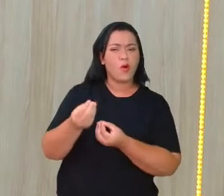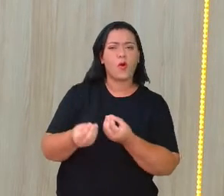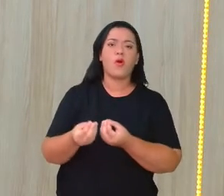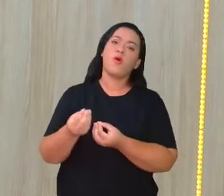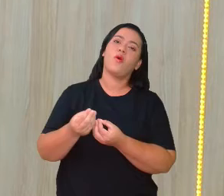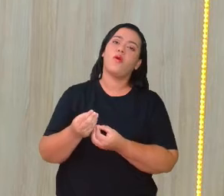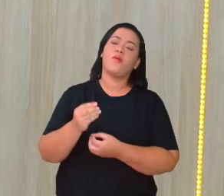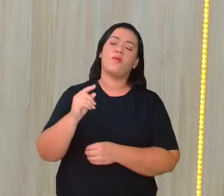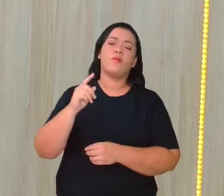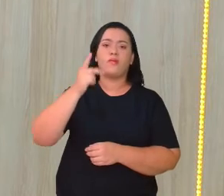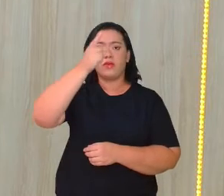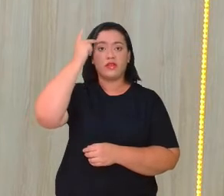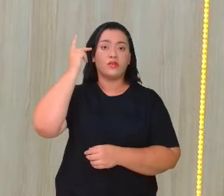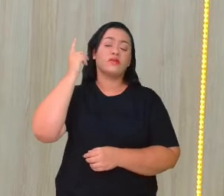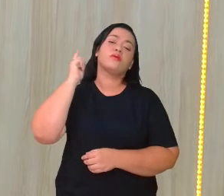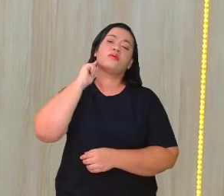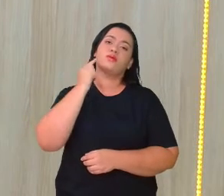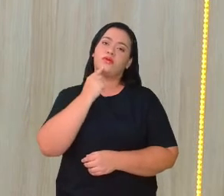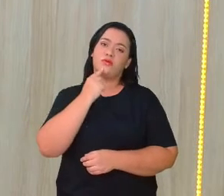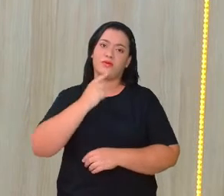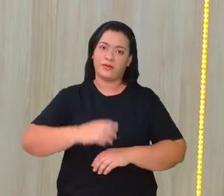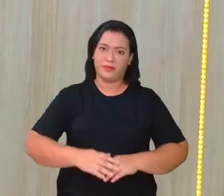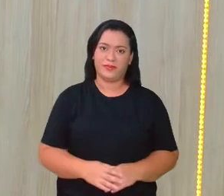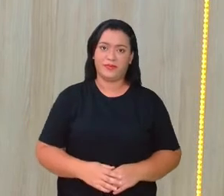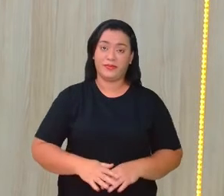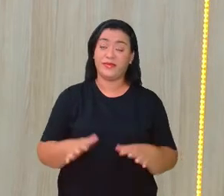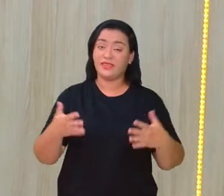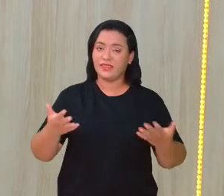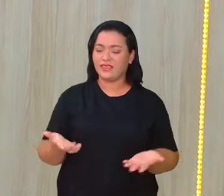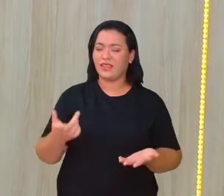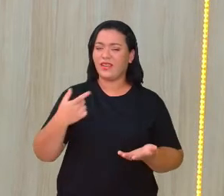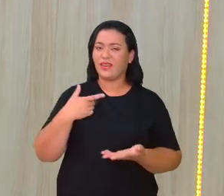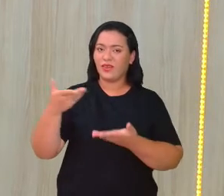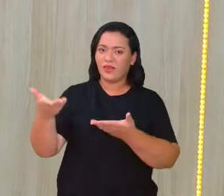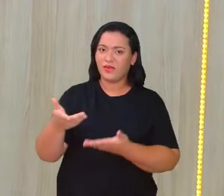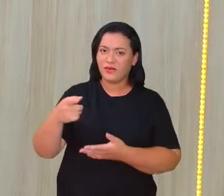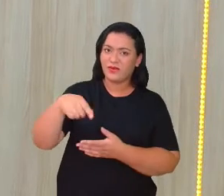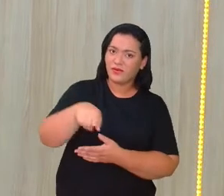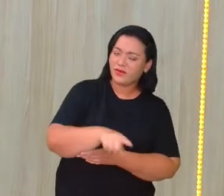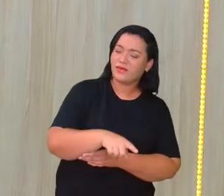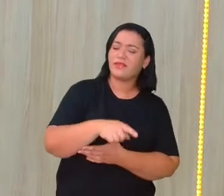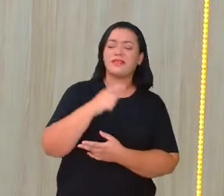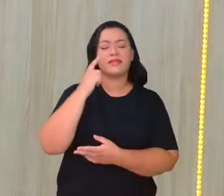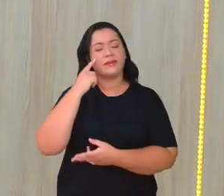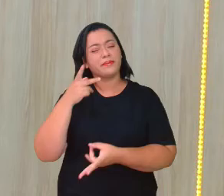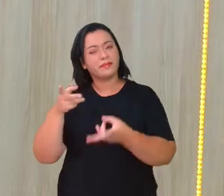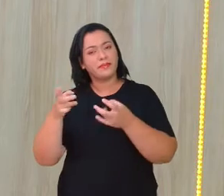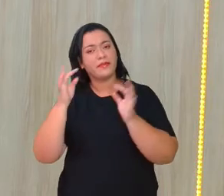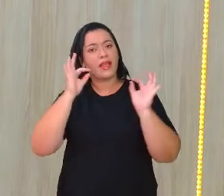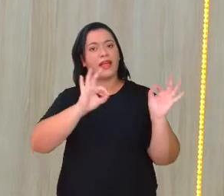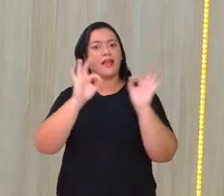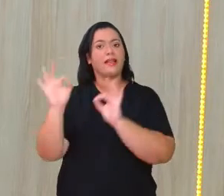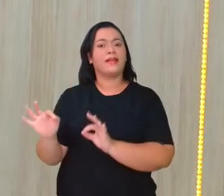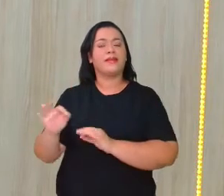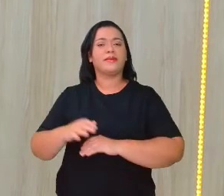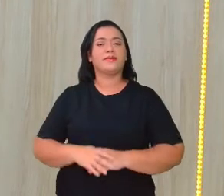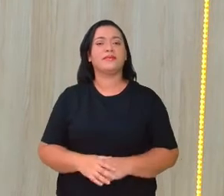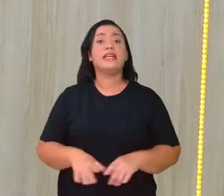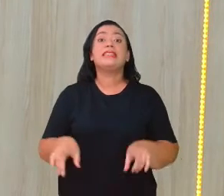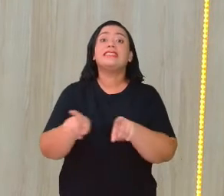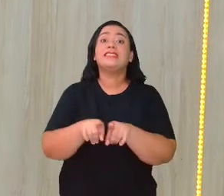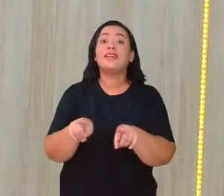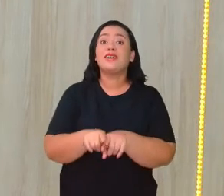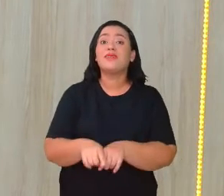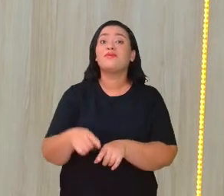com as pessoas com deficiência auditiva. Então, fica aí o meu convite para que vocês deem essa atenção. Estou também com ela